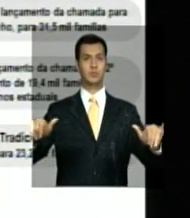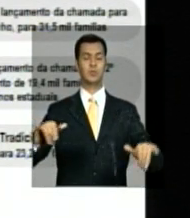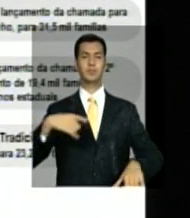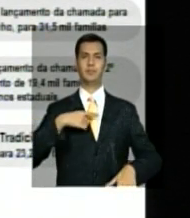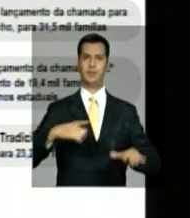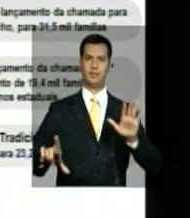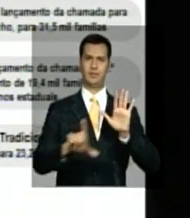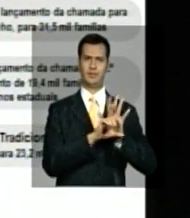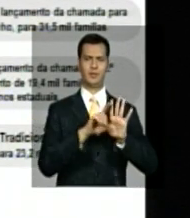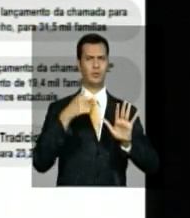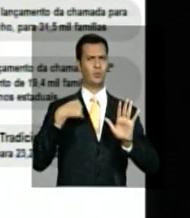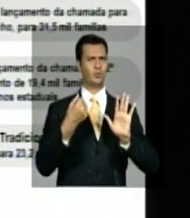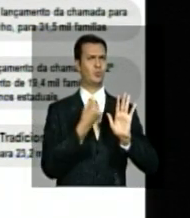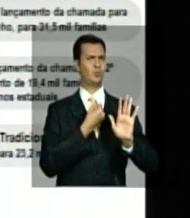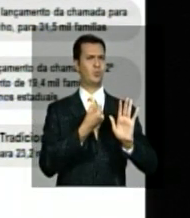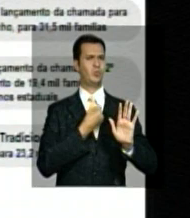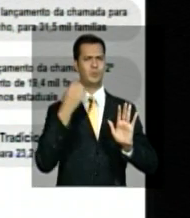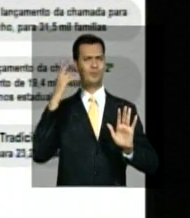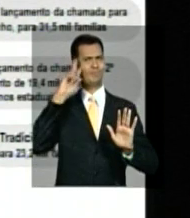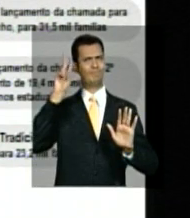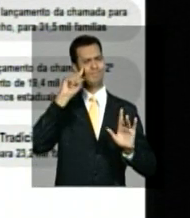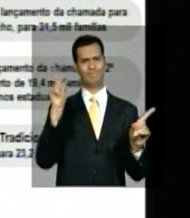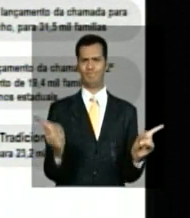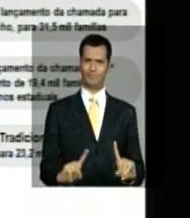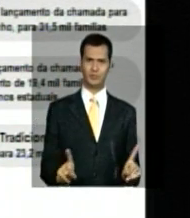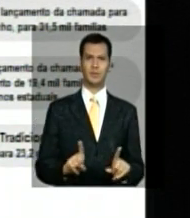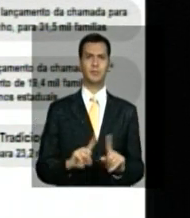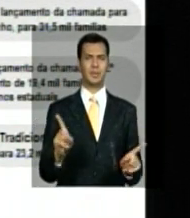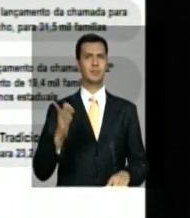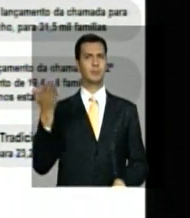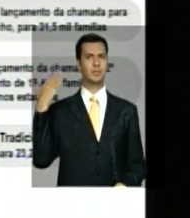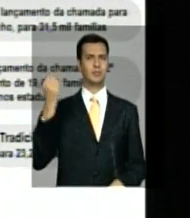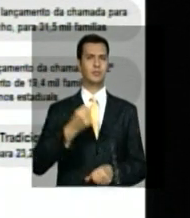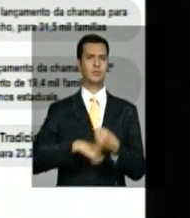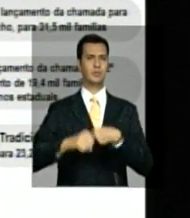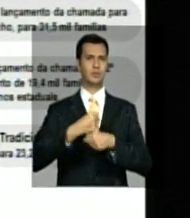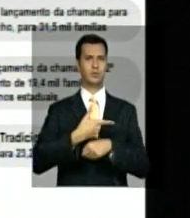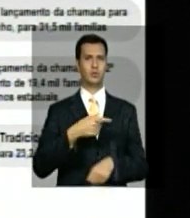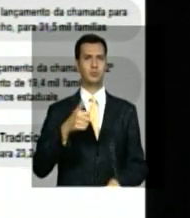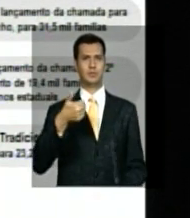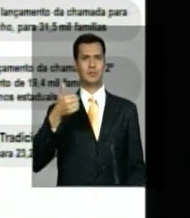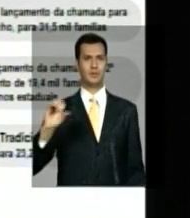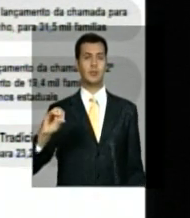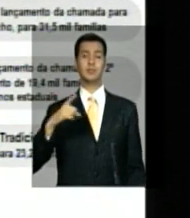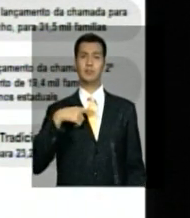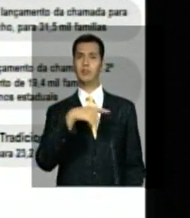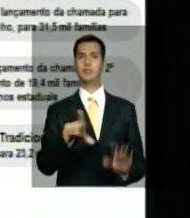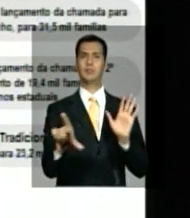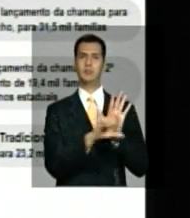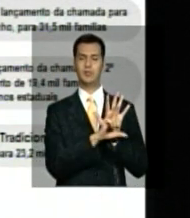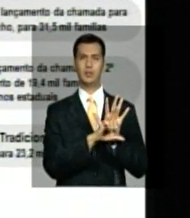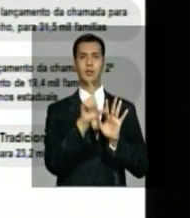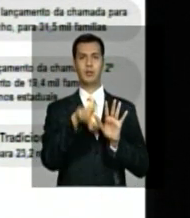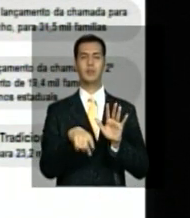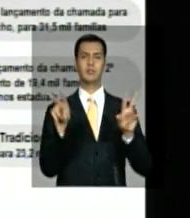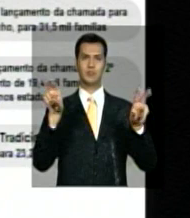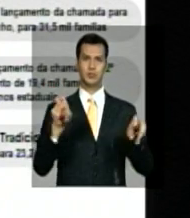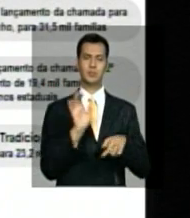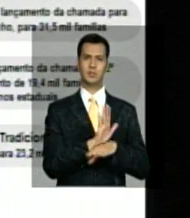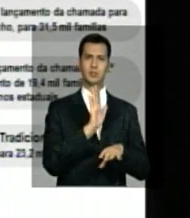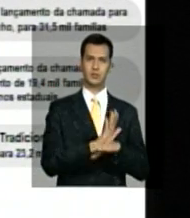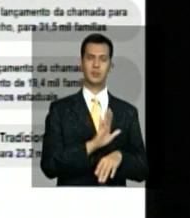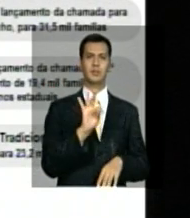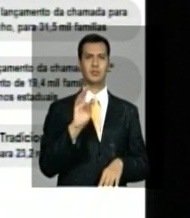lembro o número da lei agora mas uma lei votada pelo congresso nacional em 2010 a lei de assistência técnica e extensão Rural essa